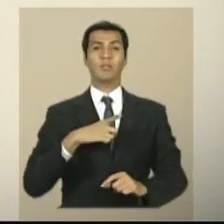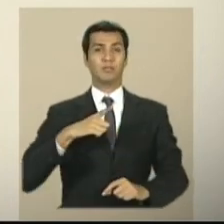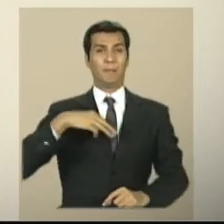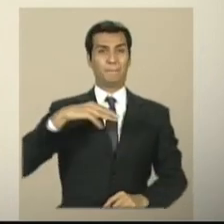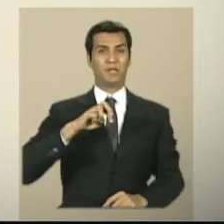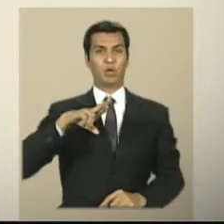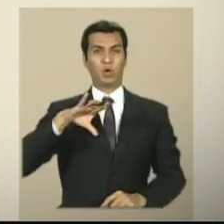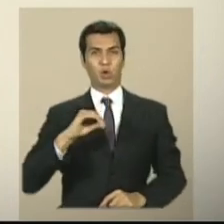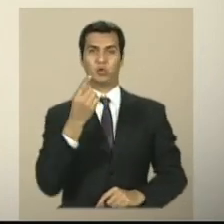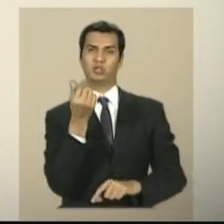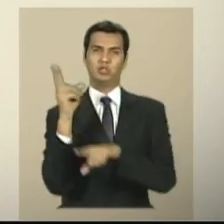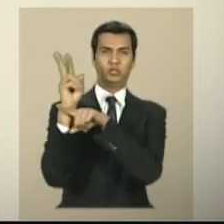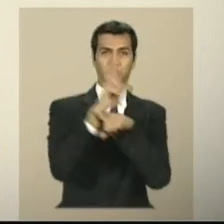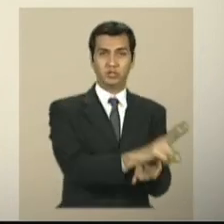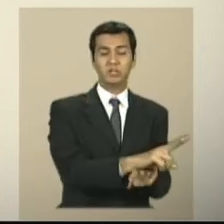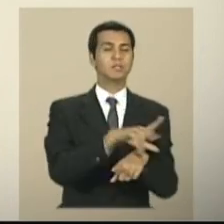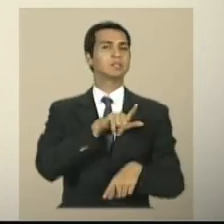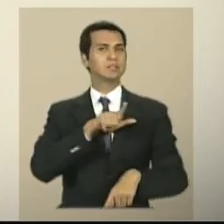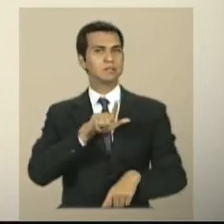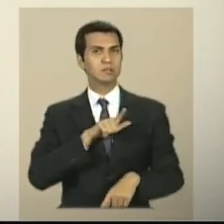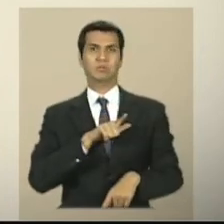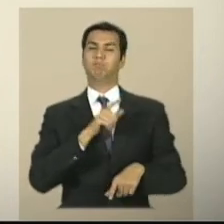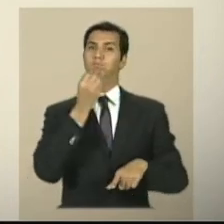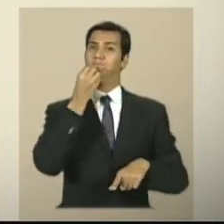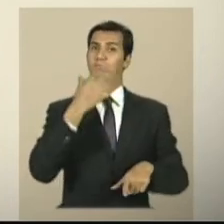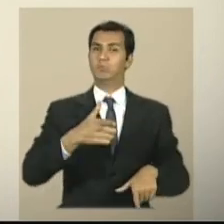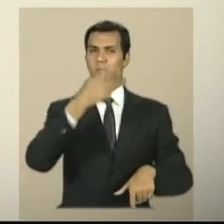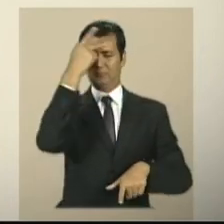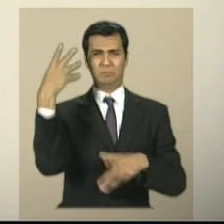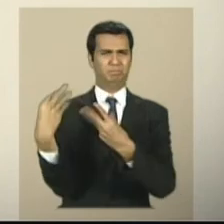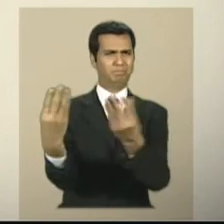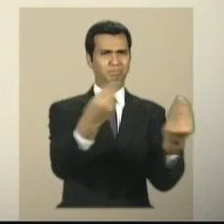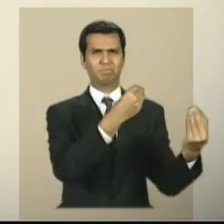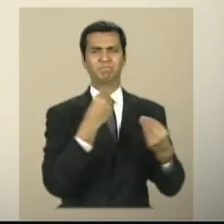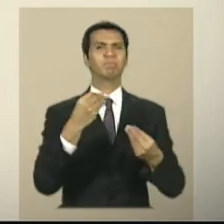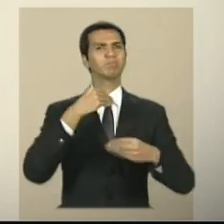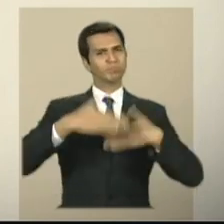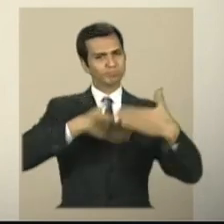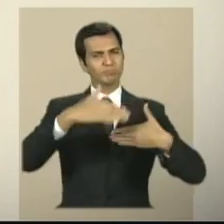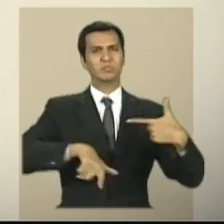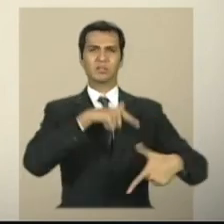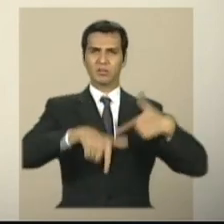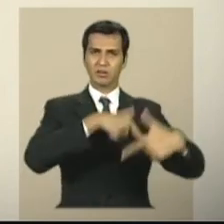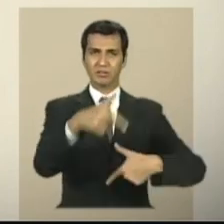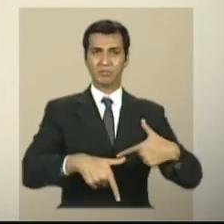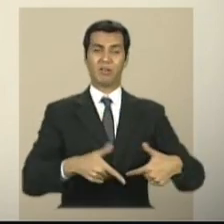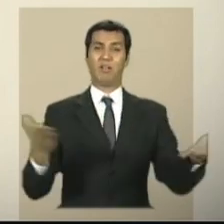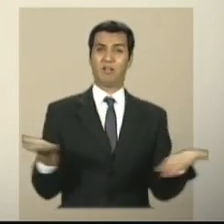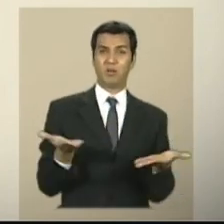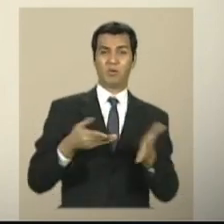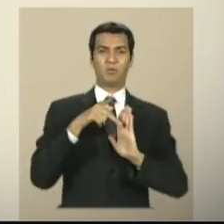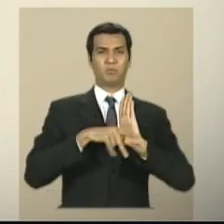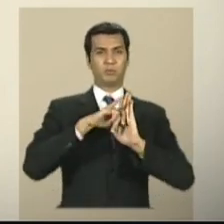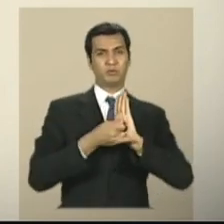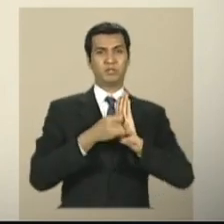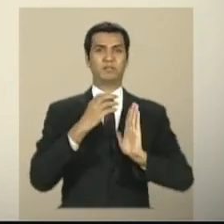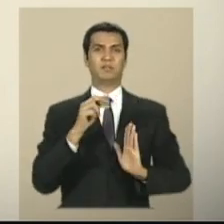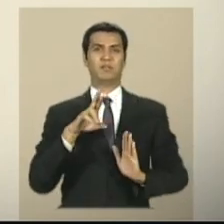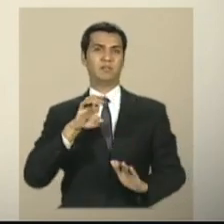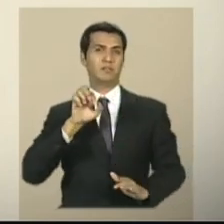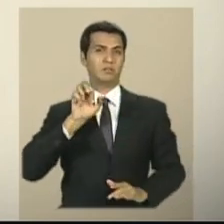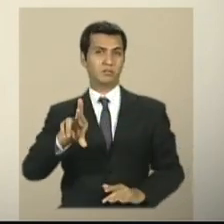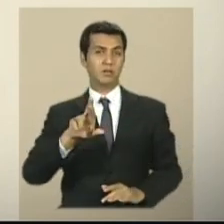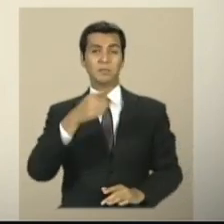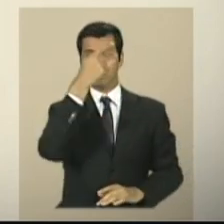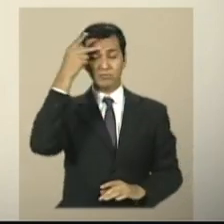oportunidades para milhões de brasileiros Como crescer os pequenos empreendedores brasileiros terão a oportunidade